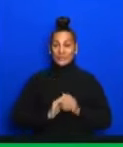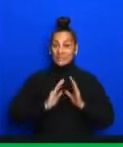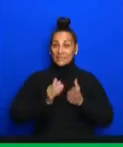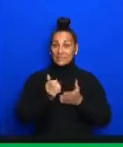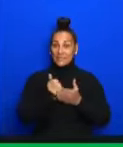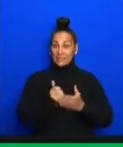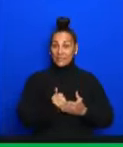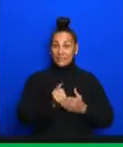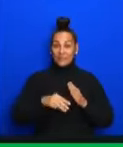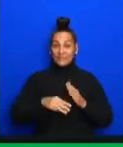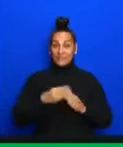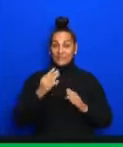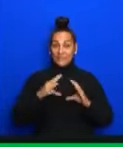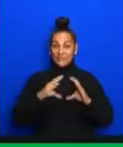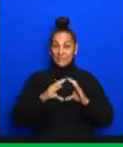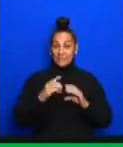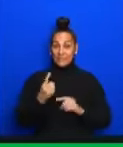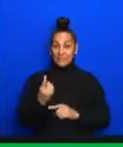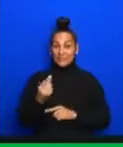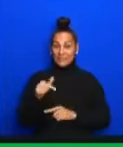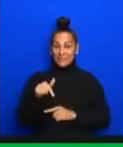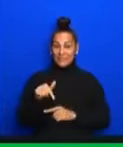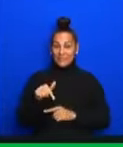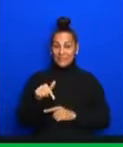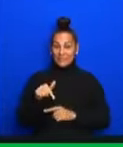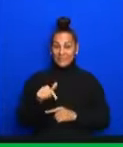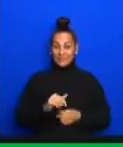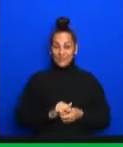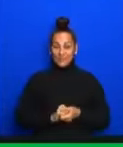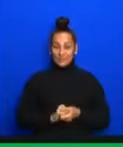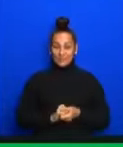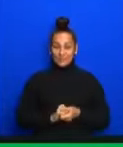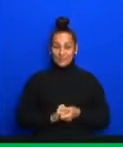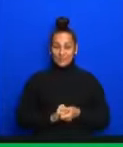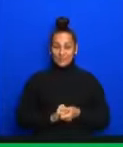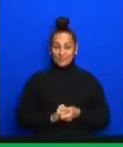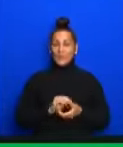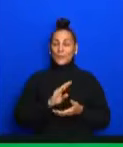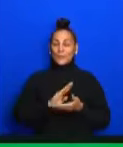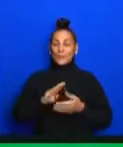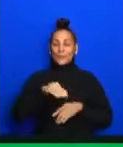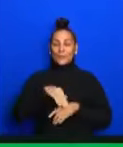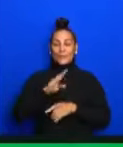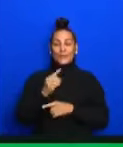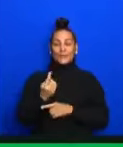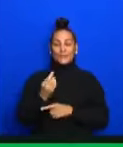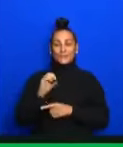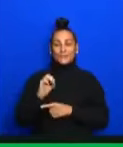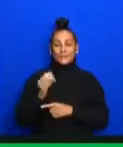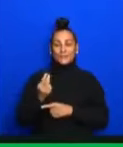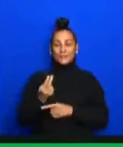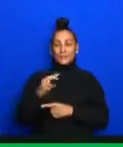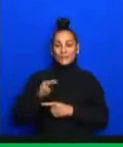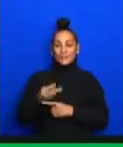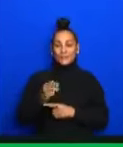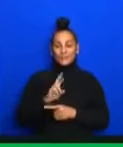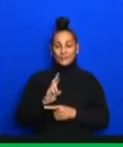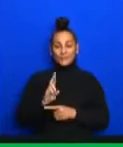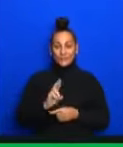Já chegou a terceira bola, que é o número 17. Prêmio que passa de 102 milhões